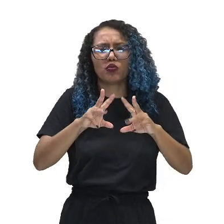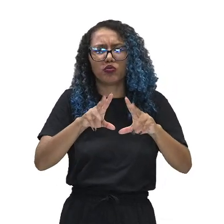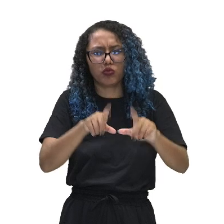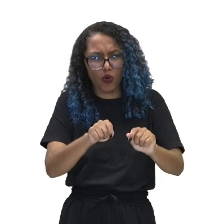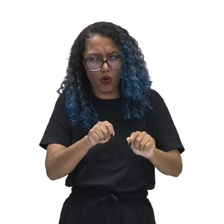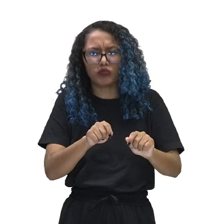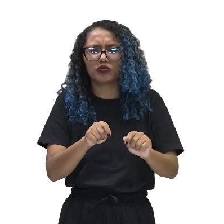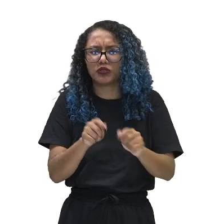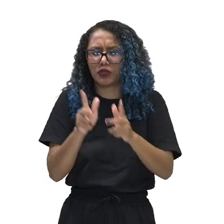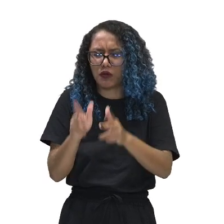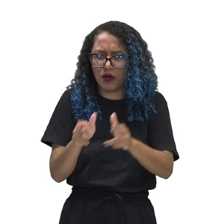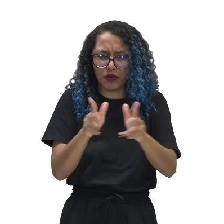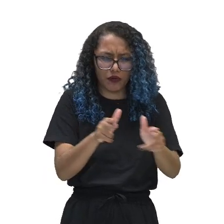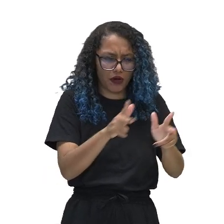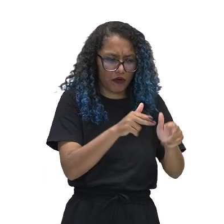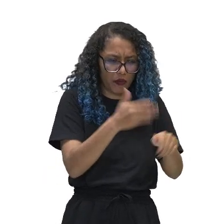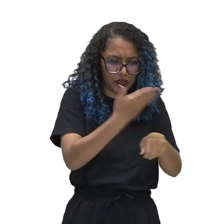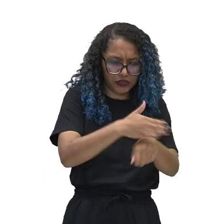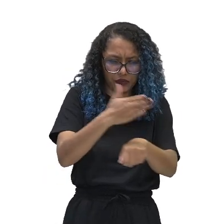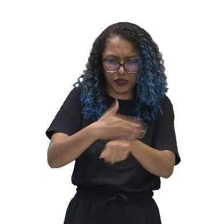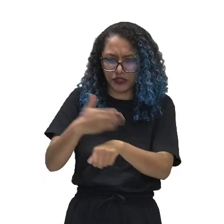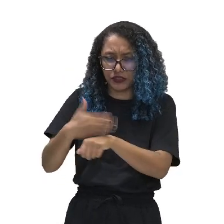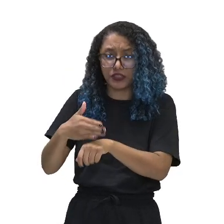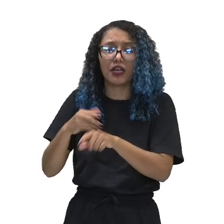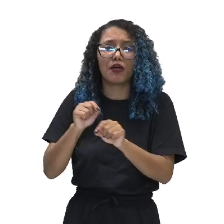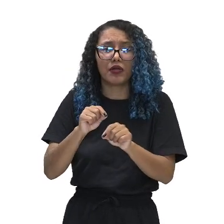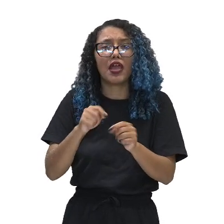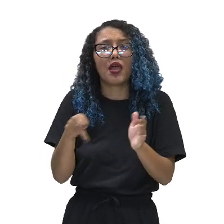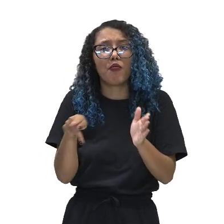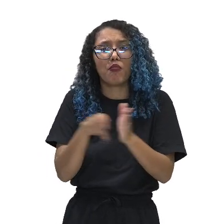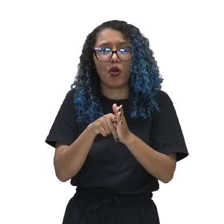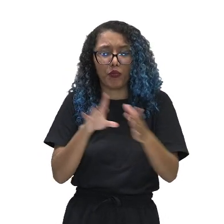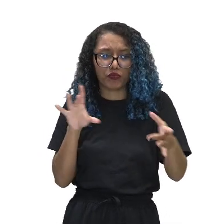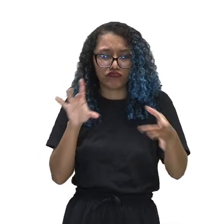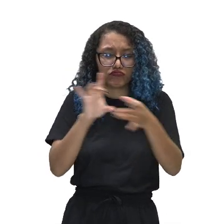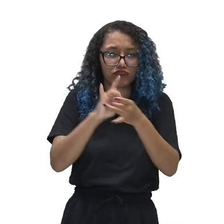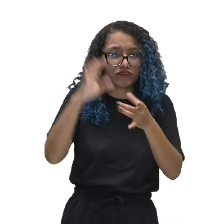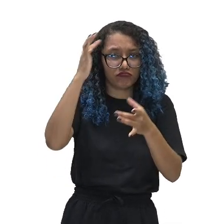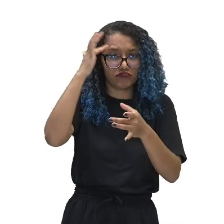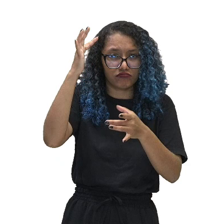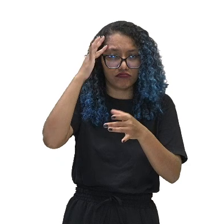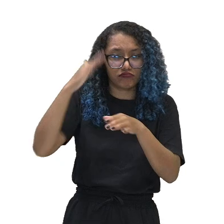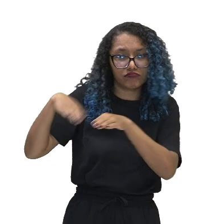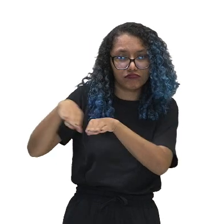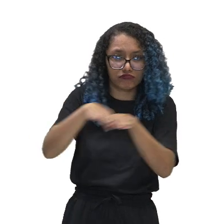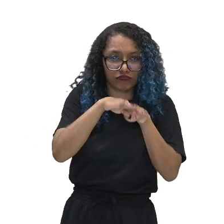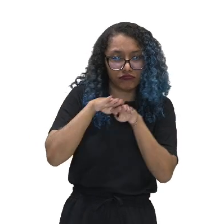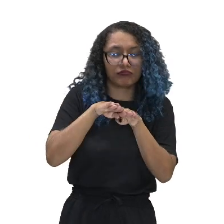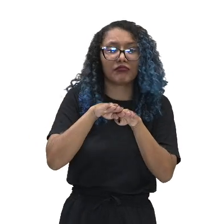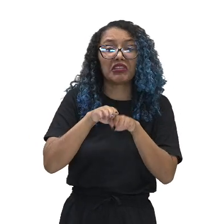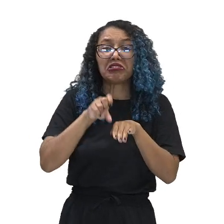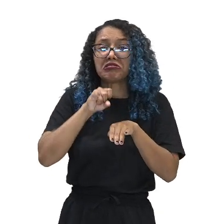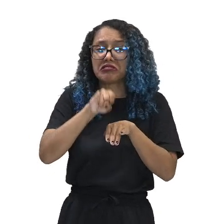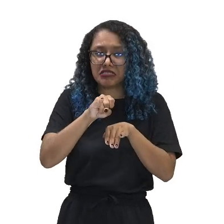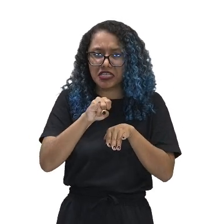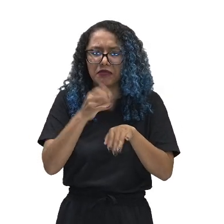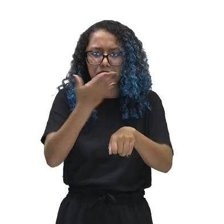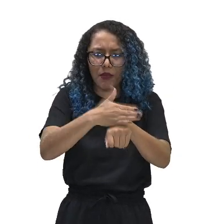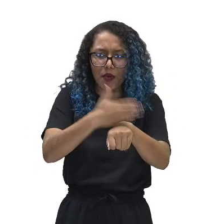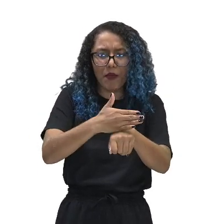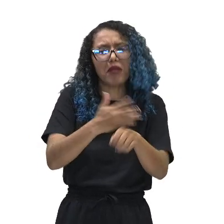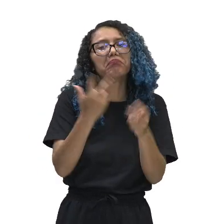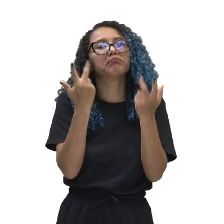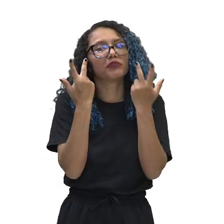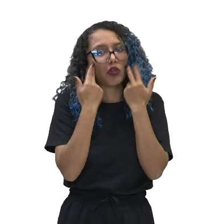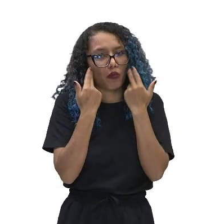fazem, que está na consciência coletiva daquele grupo social, se você fizer, isso é normal.